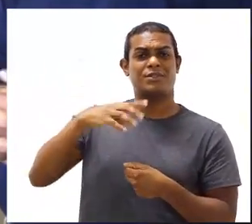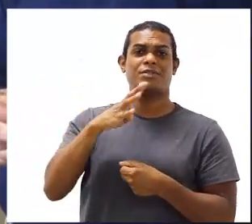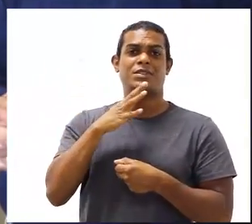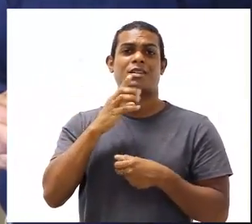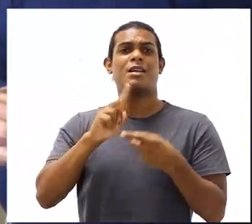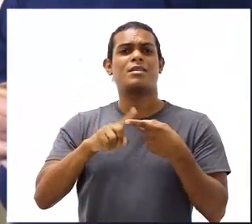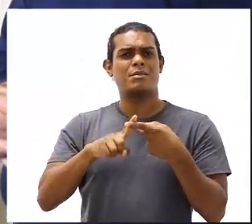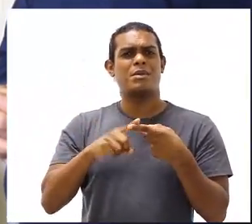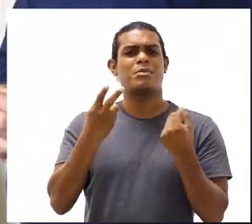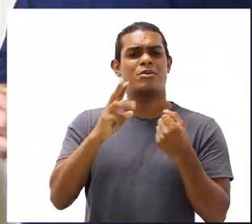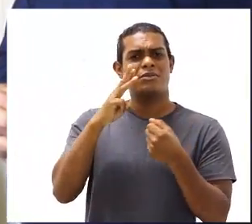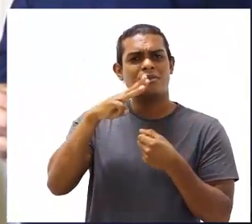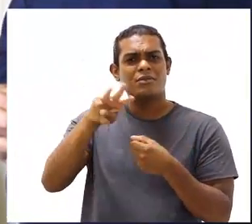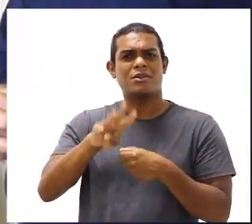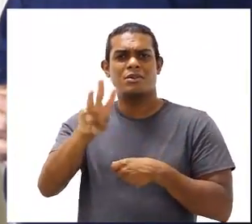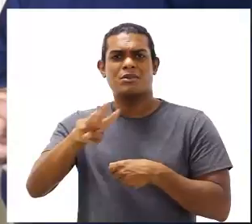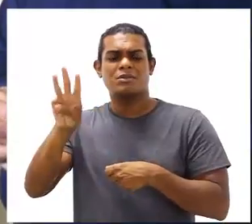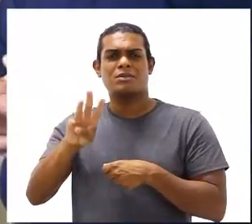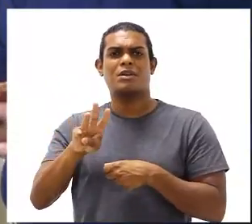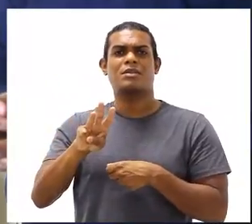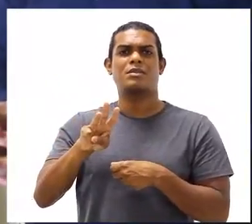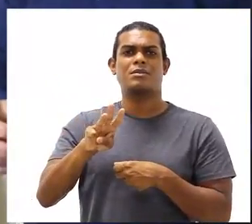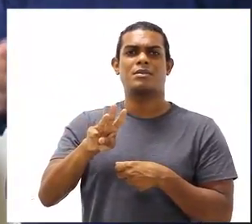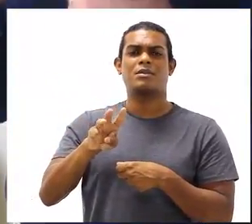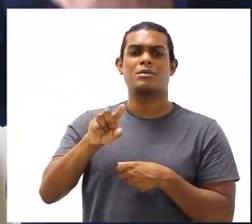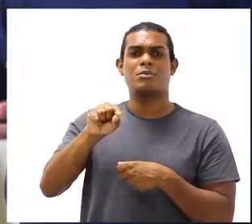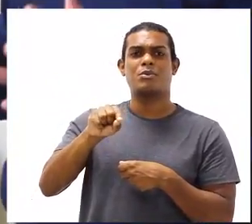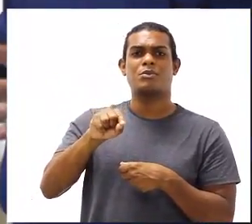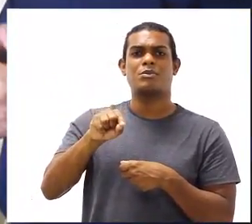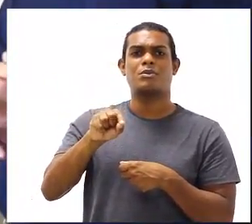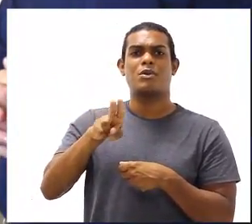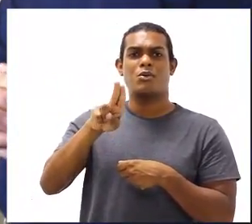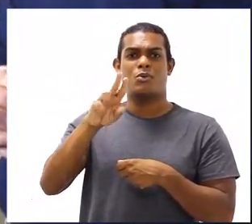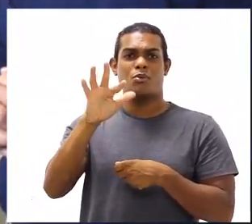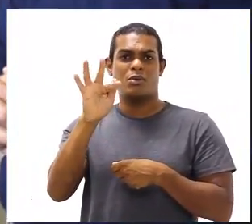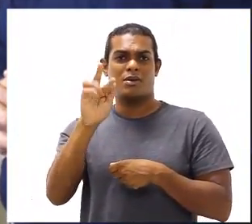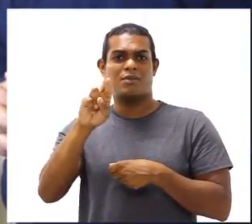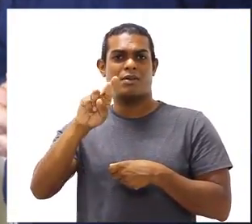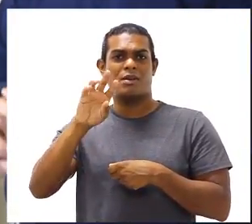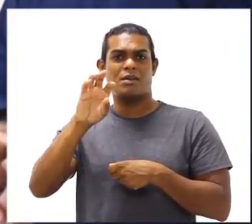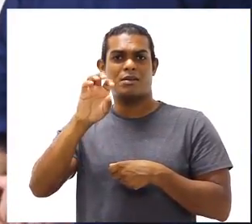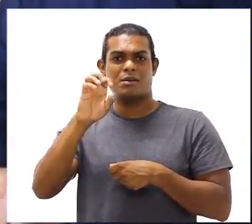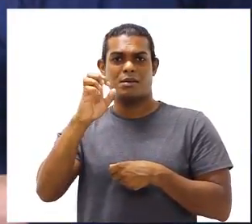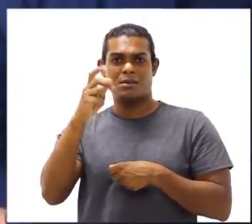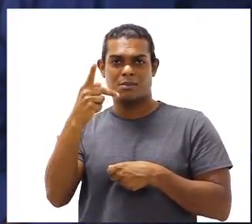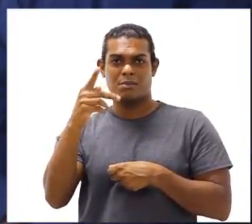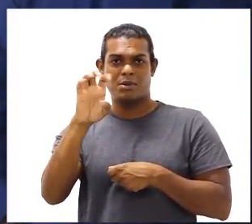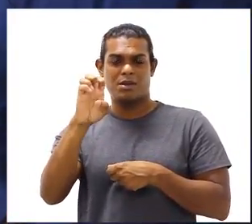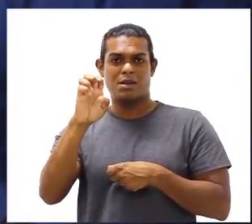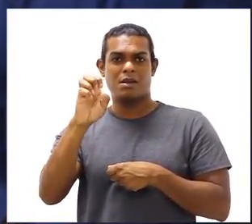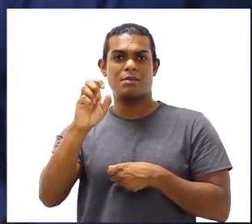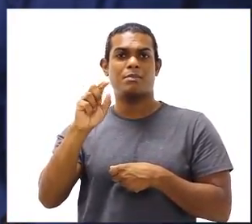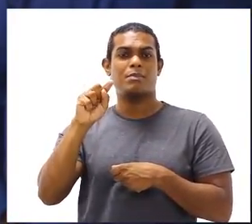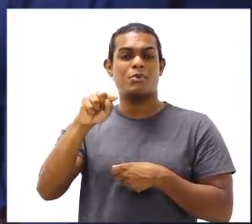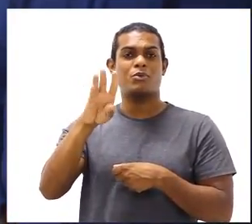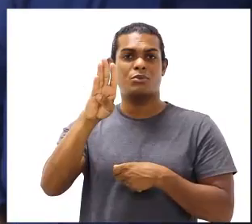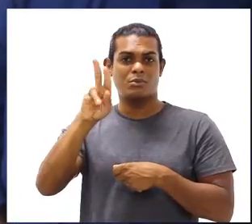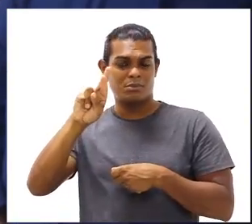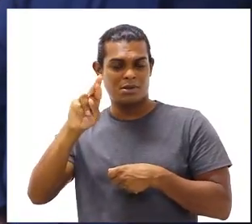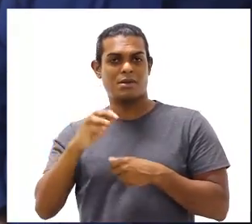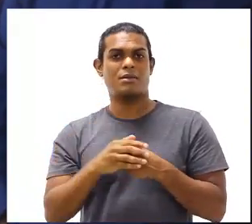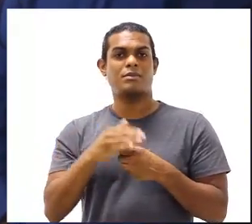também acessar o site www.ufpe. Interagir, criticar, sugerir, etc. Tá ok, gente, obrigado. Feito o convite. Muito